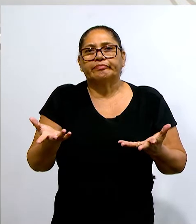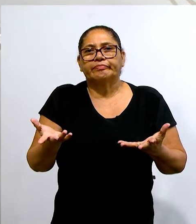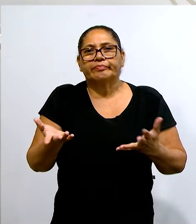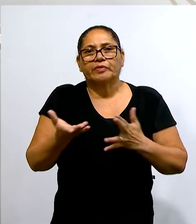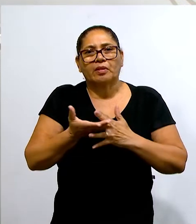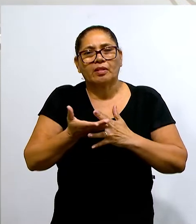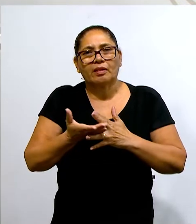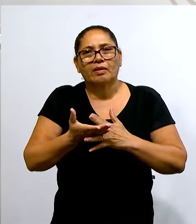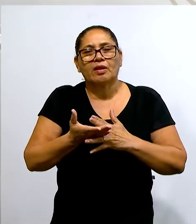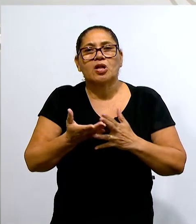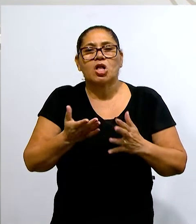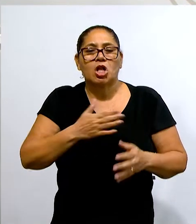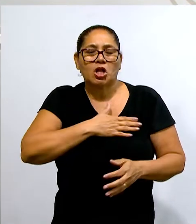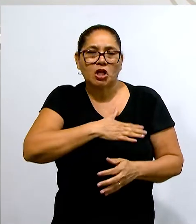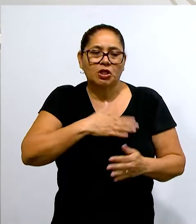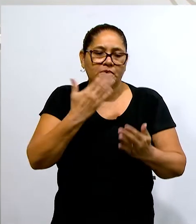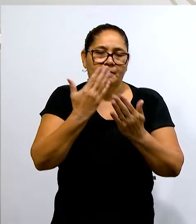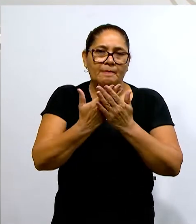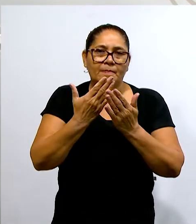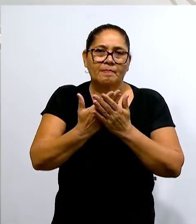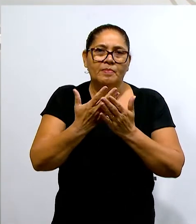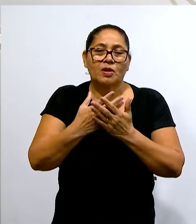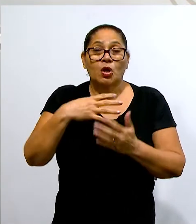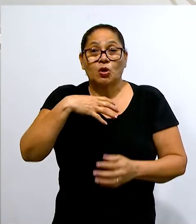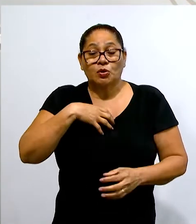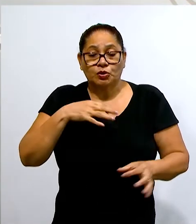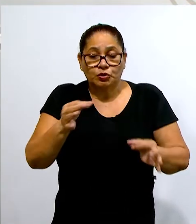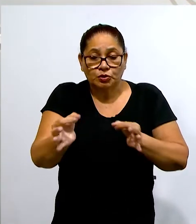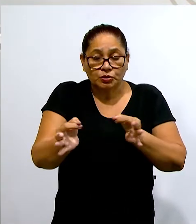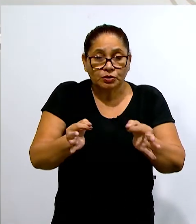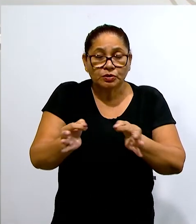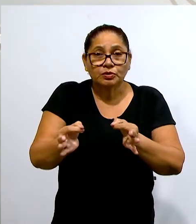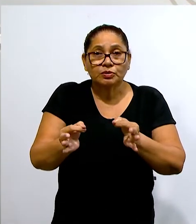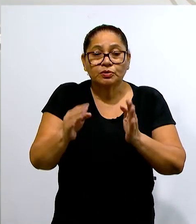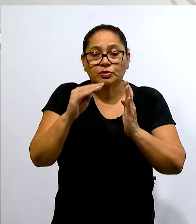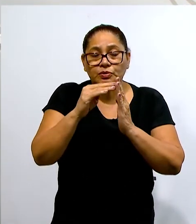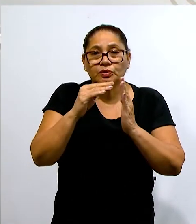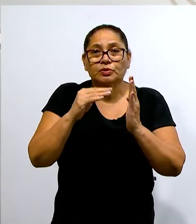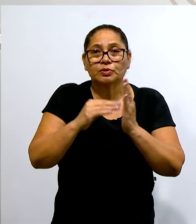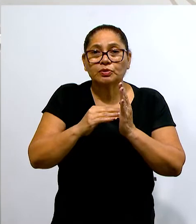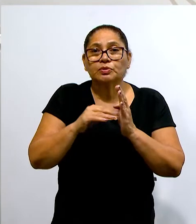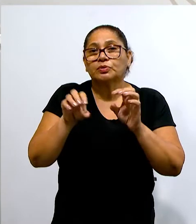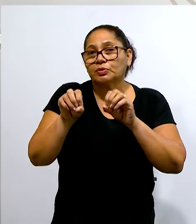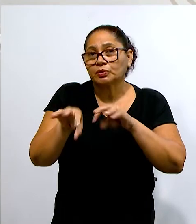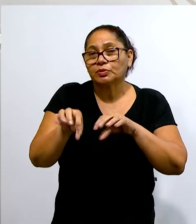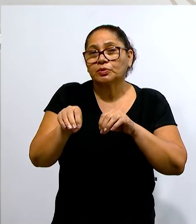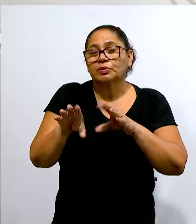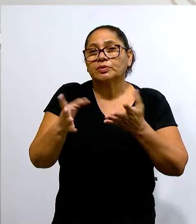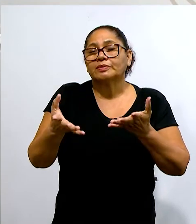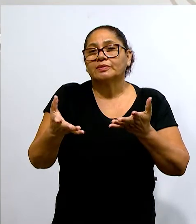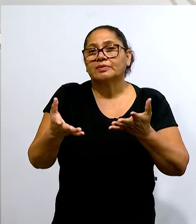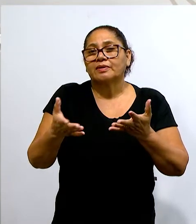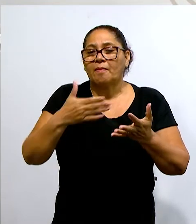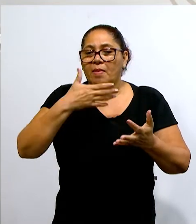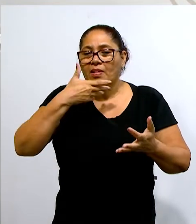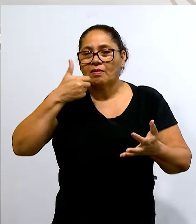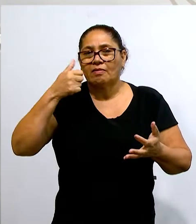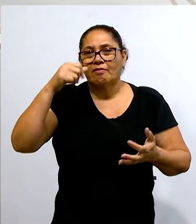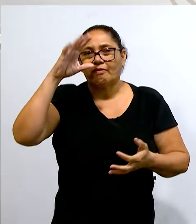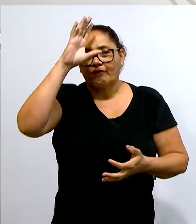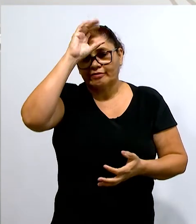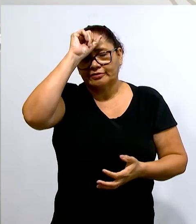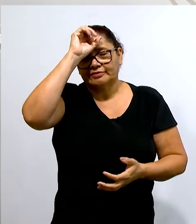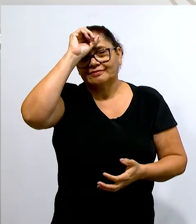das nossas aulas, porque as formas interativas de organização do conteúdo e do ensino irão favorecer a aprendizagem.